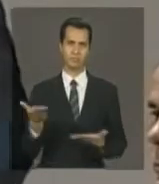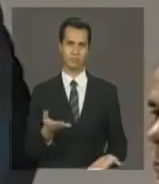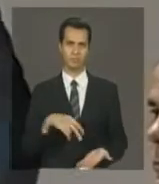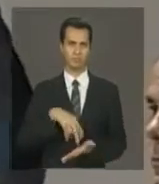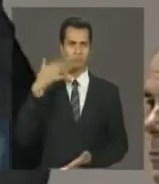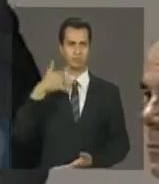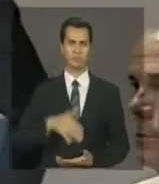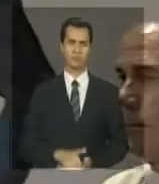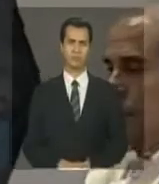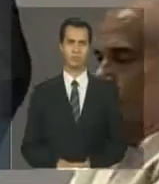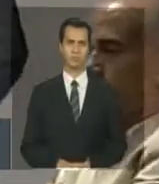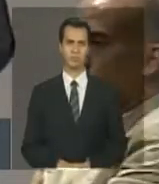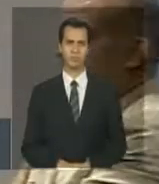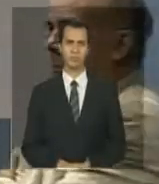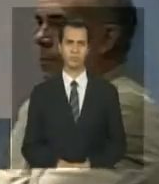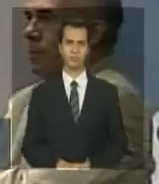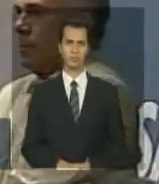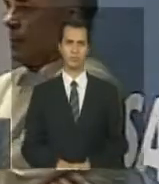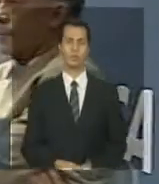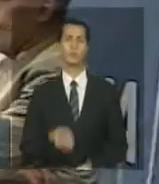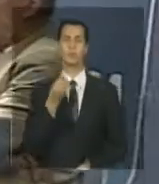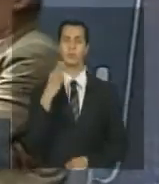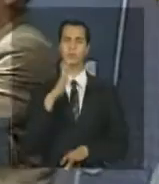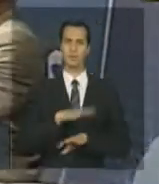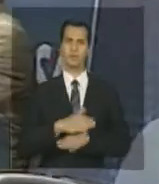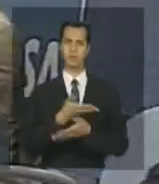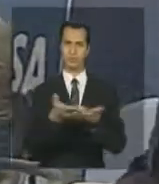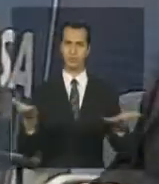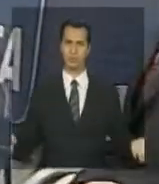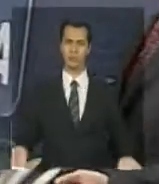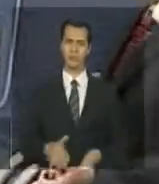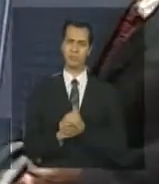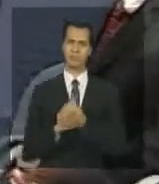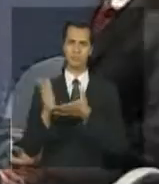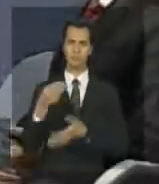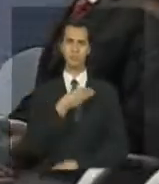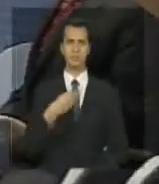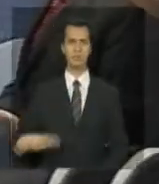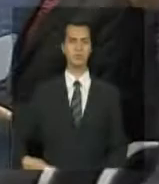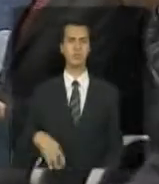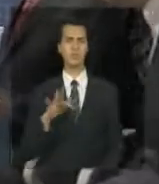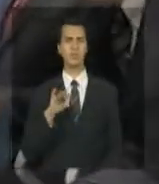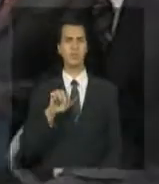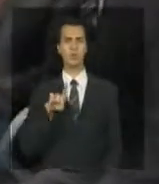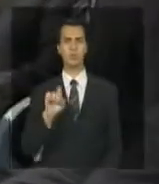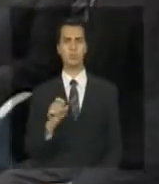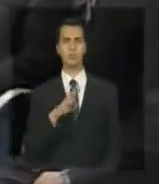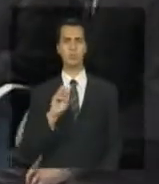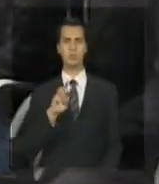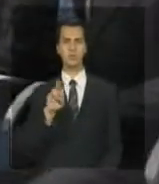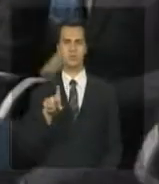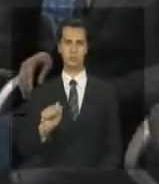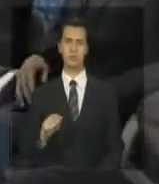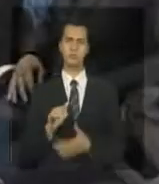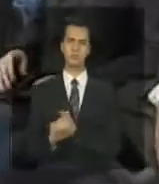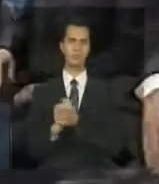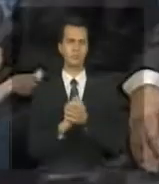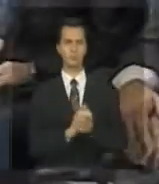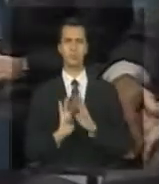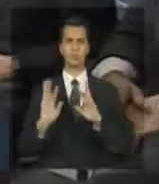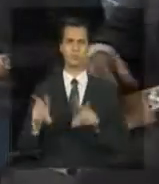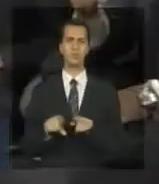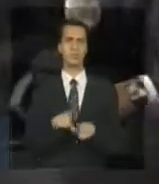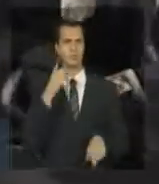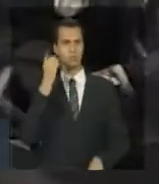Oi boa tarde a todos excelente cima Ministro Fernando Bezerra qual saúde e seu nome todos os componentes da mesa aos